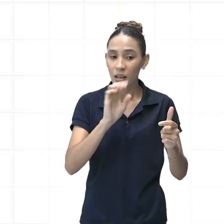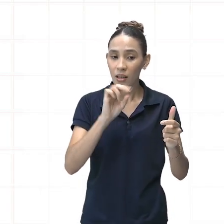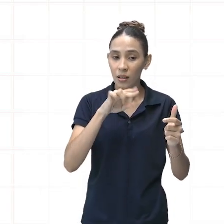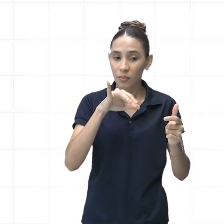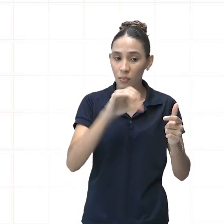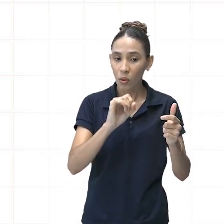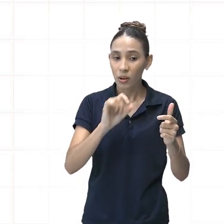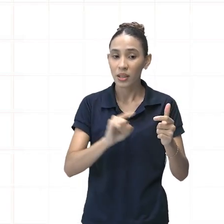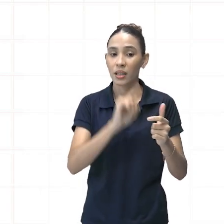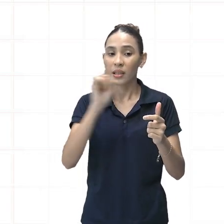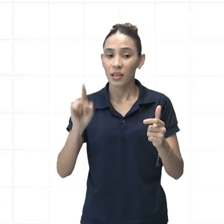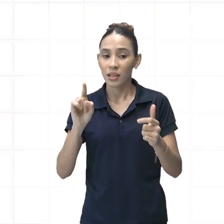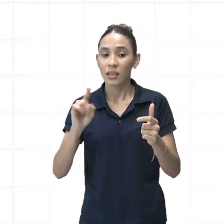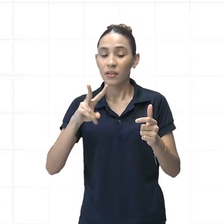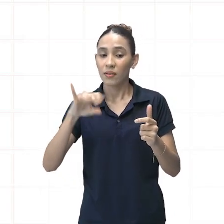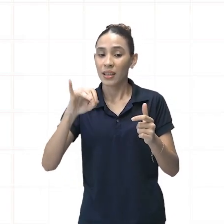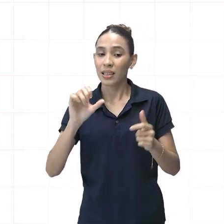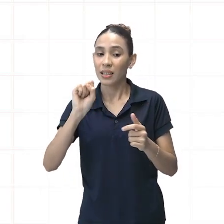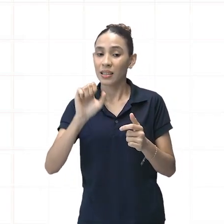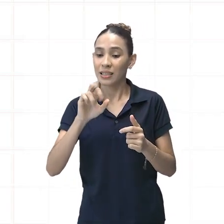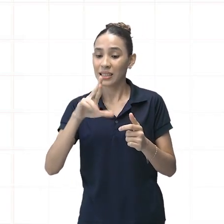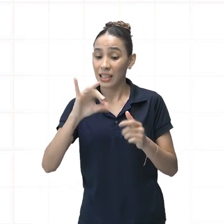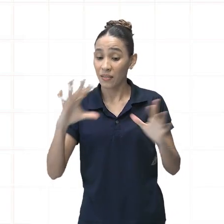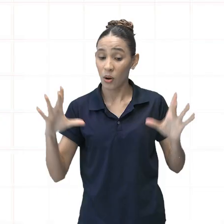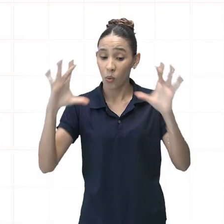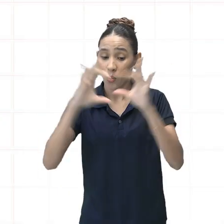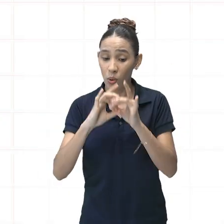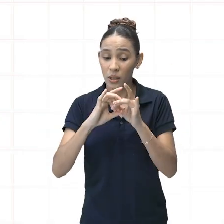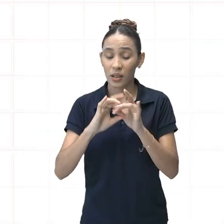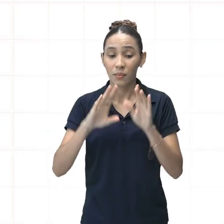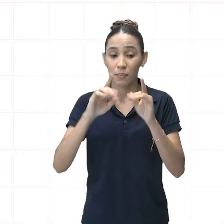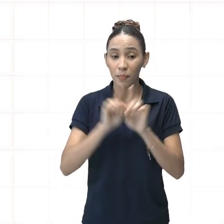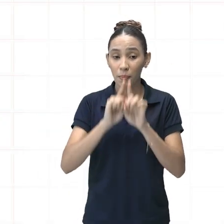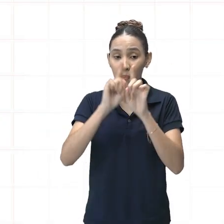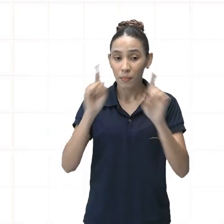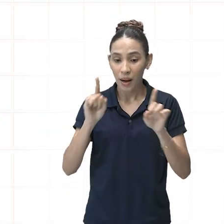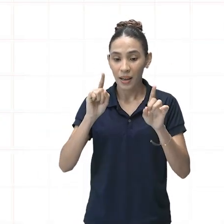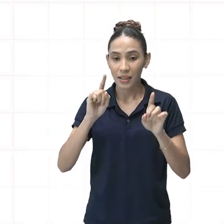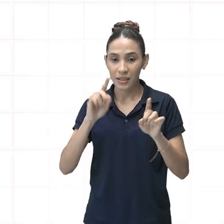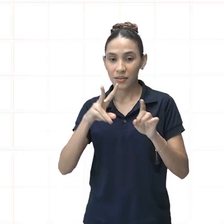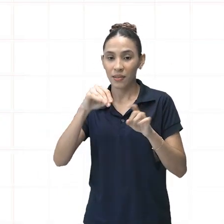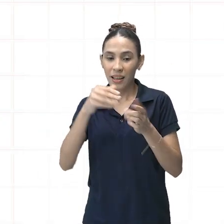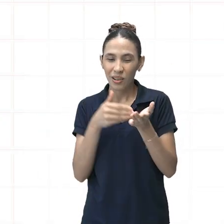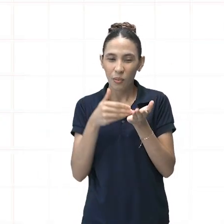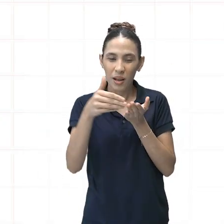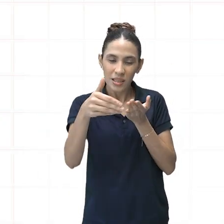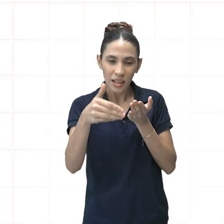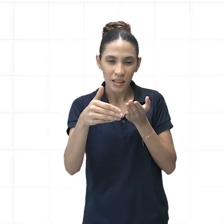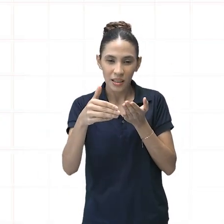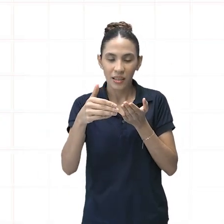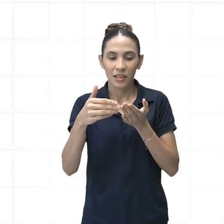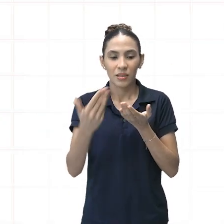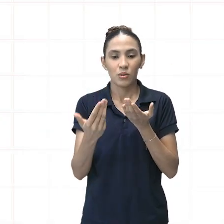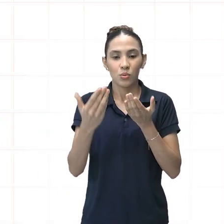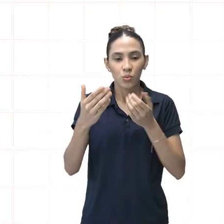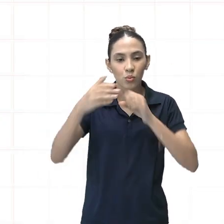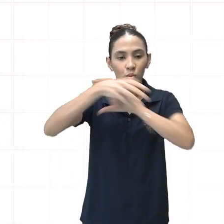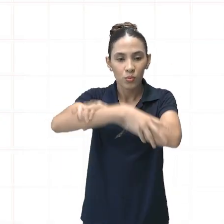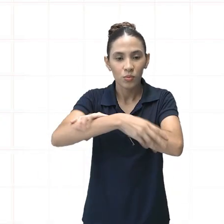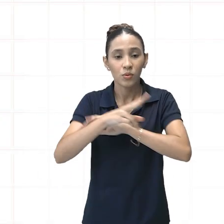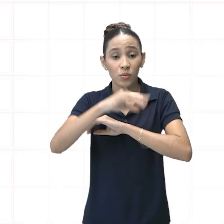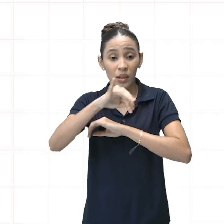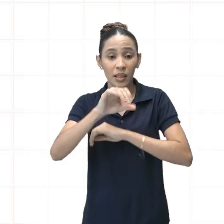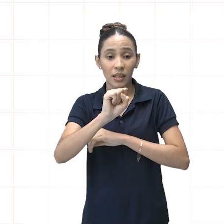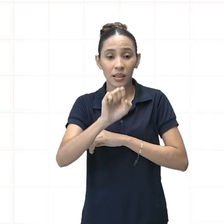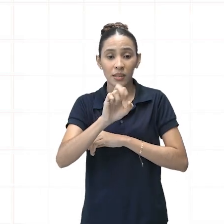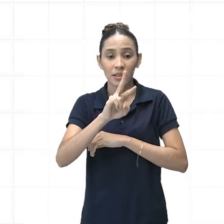Herzegovina à Sérvia e formar a Grande Sérvia. Quando o Império Austro-Húngaro anexa essas regiões ao seu império, a Sérvia